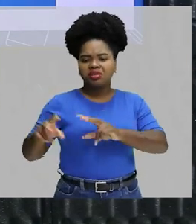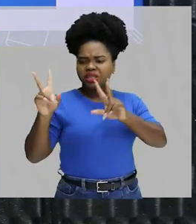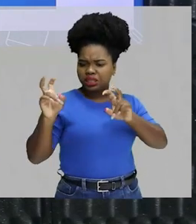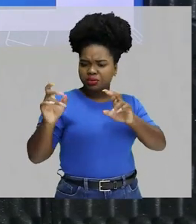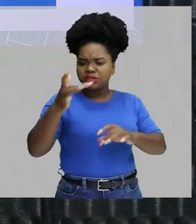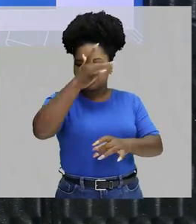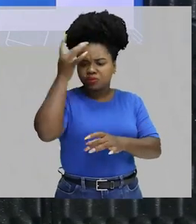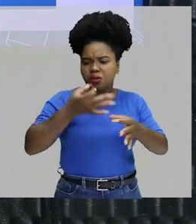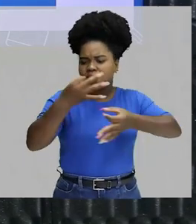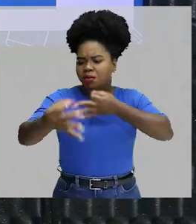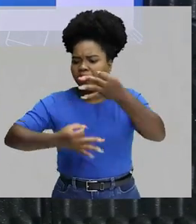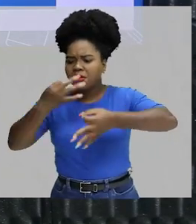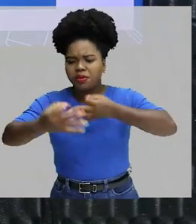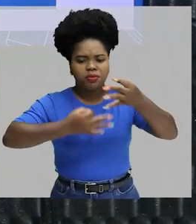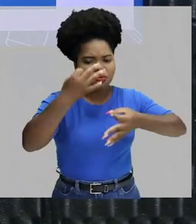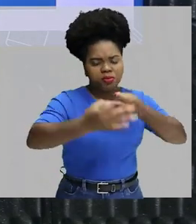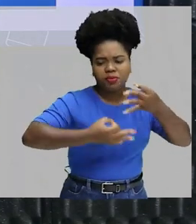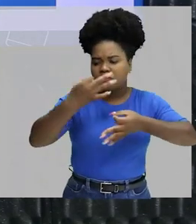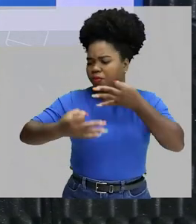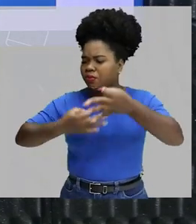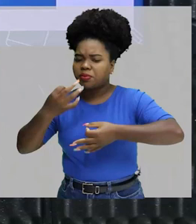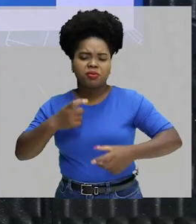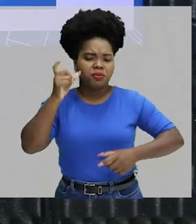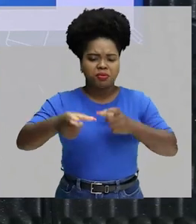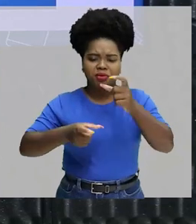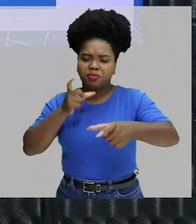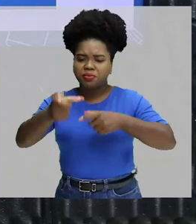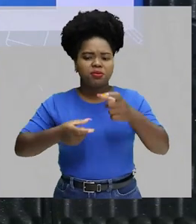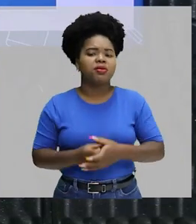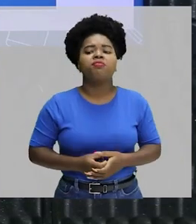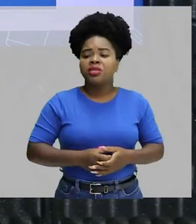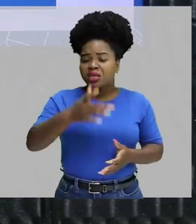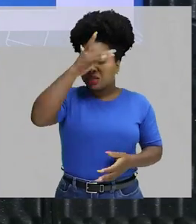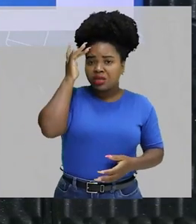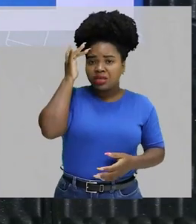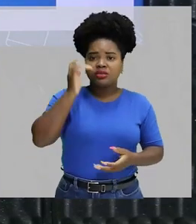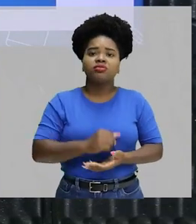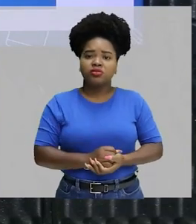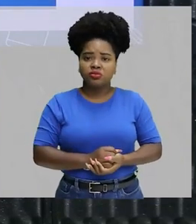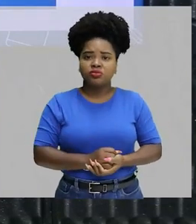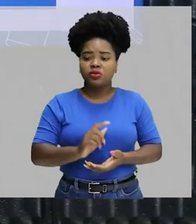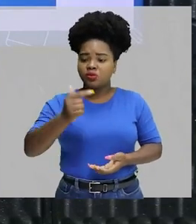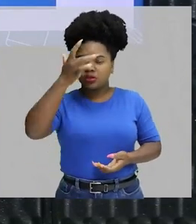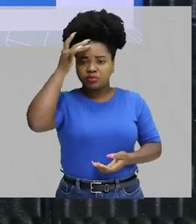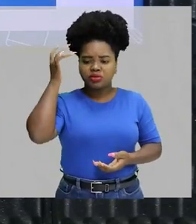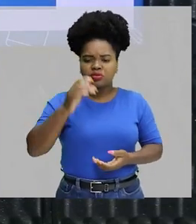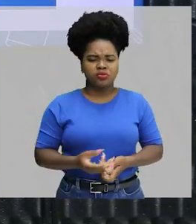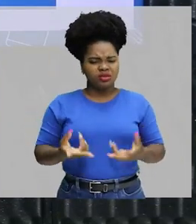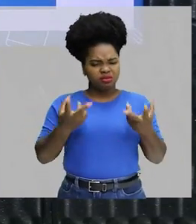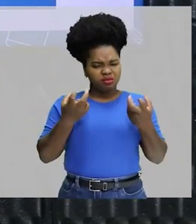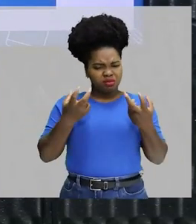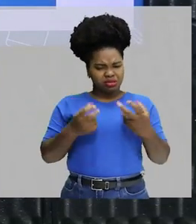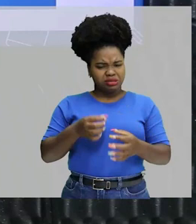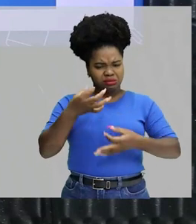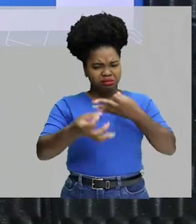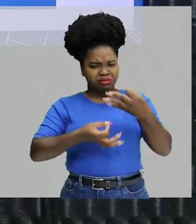sociedade esta dica de passagem que está num processo doloroso gente nós